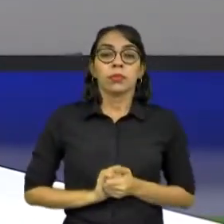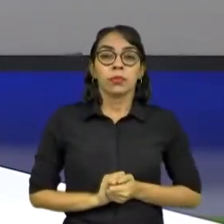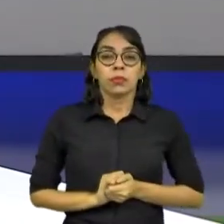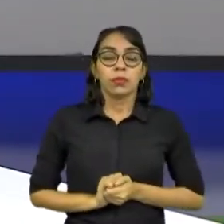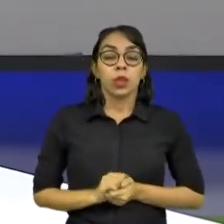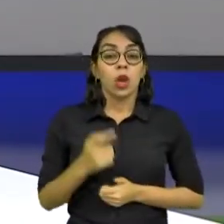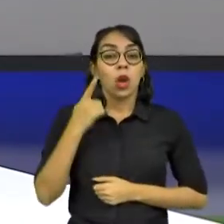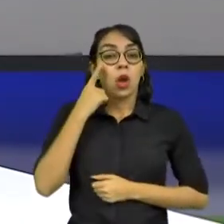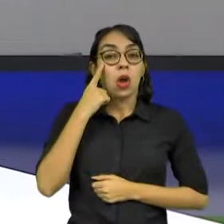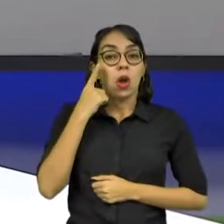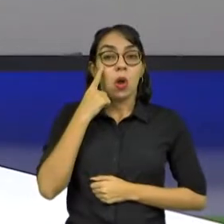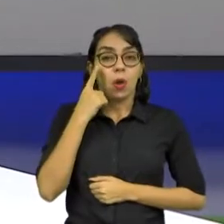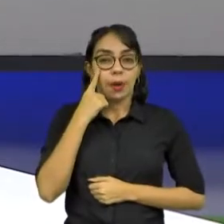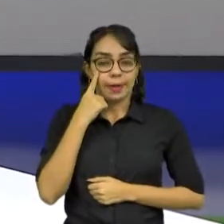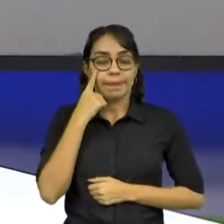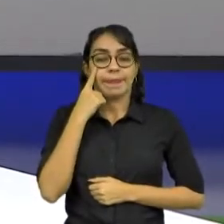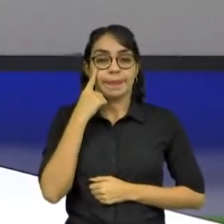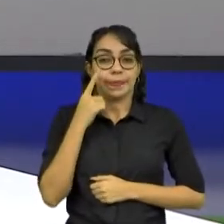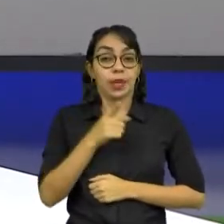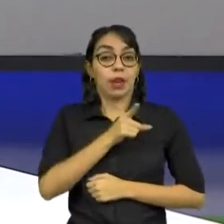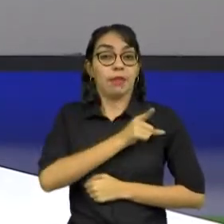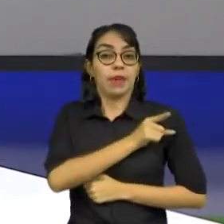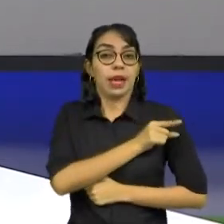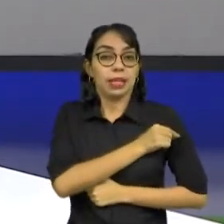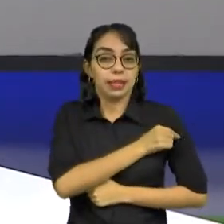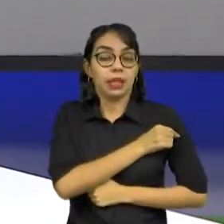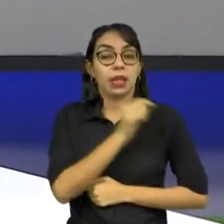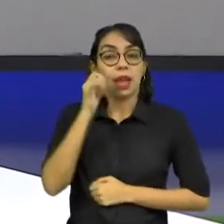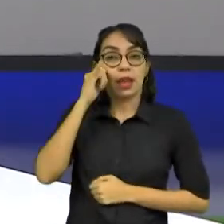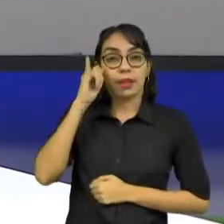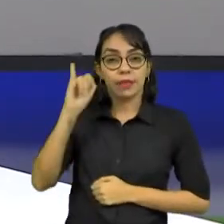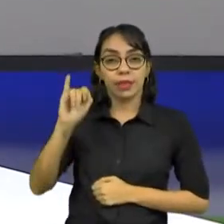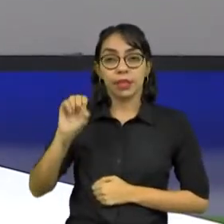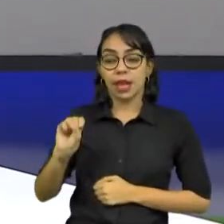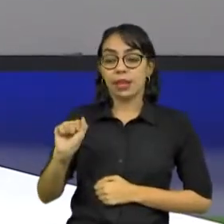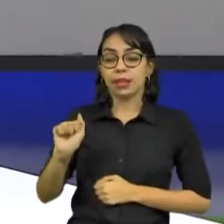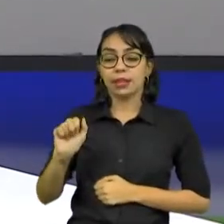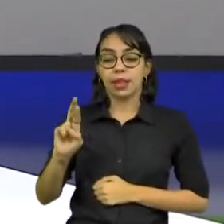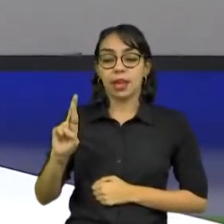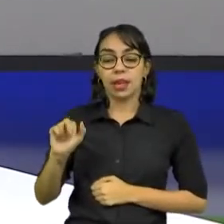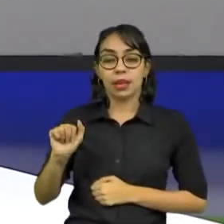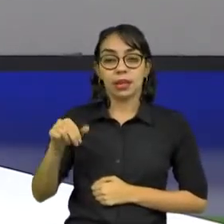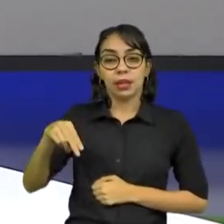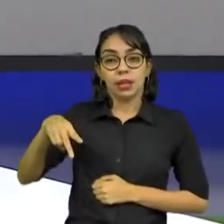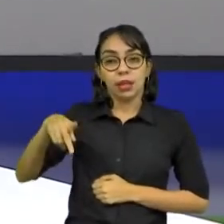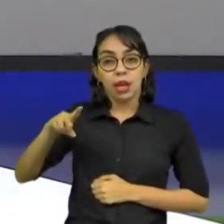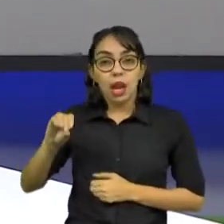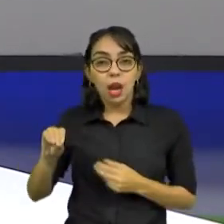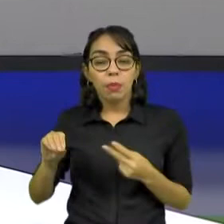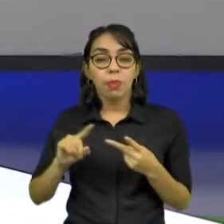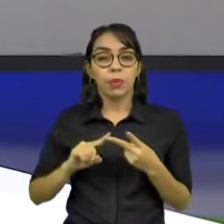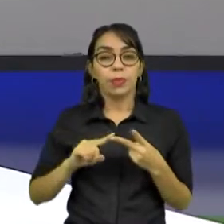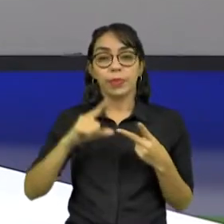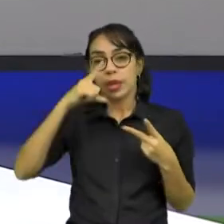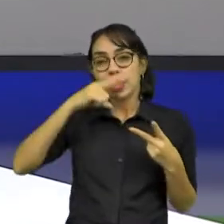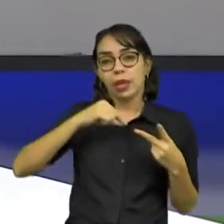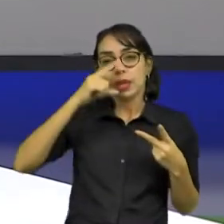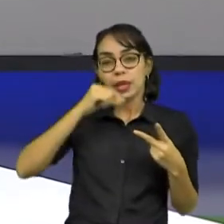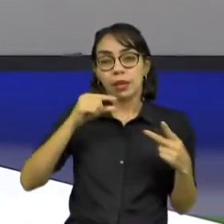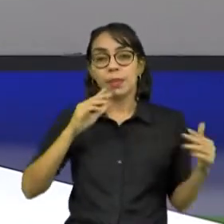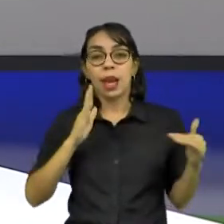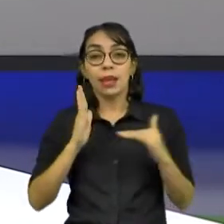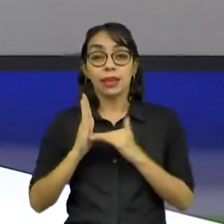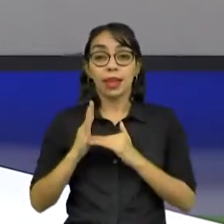só, a campanha de vacinação contra o sarampo e a influenza foram prorrogadas para o dia 24 de